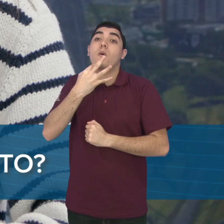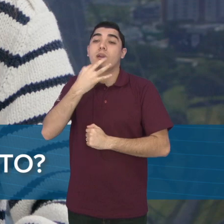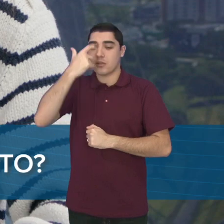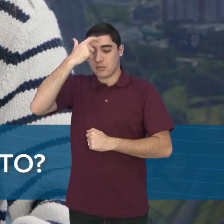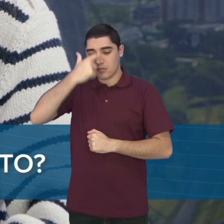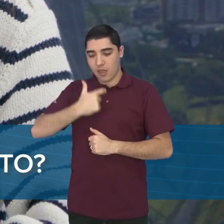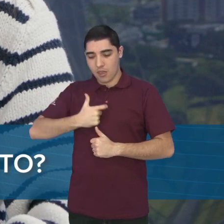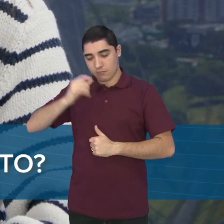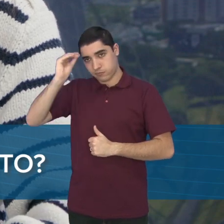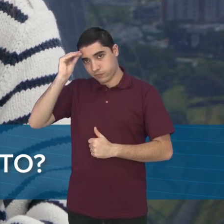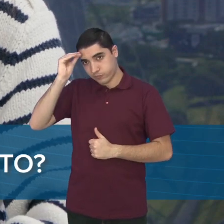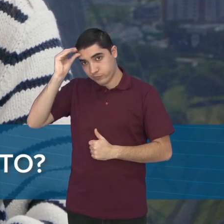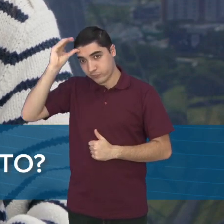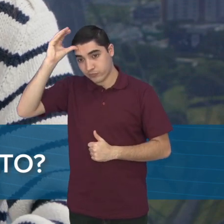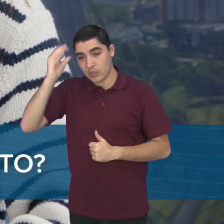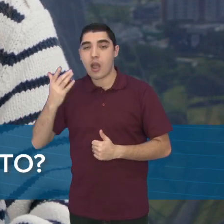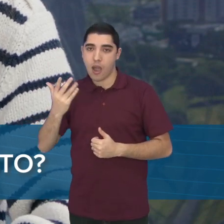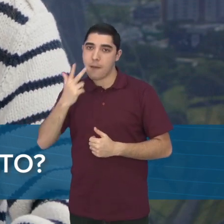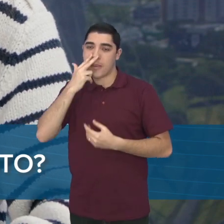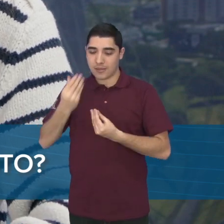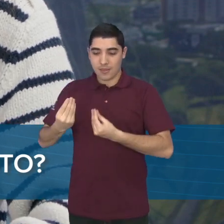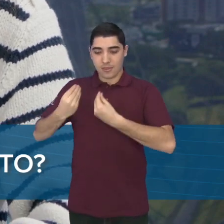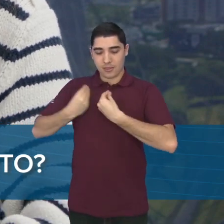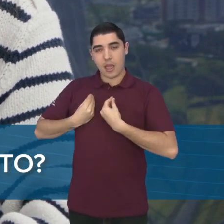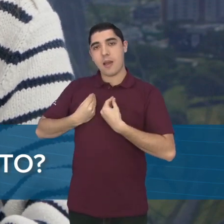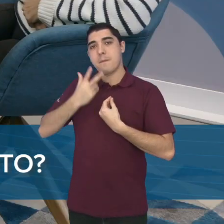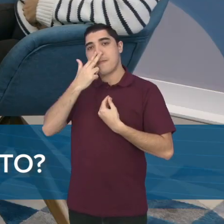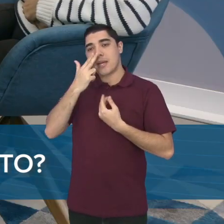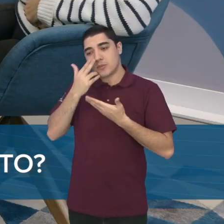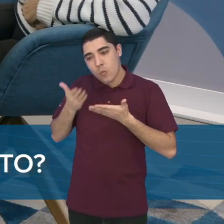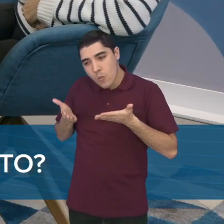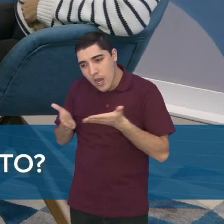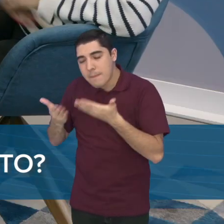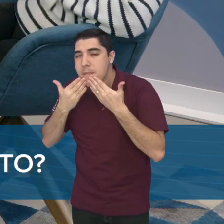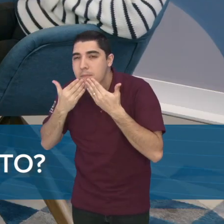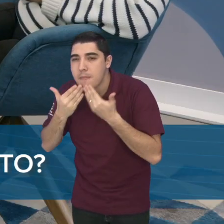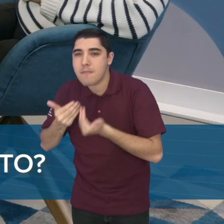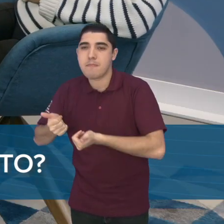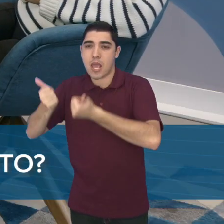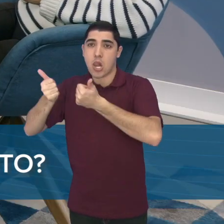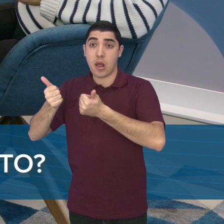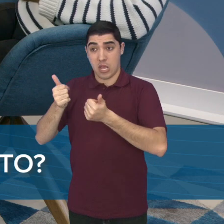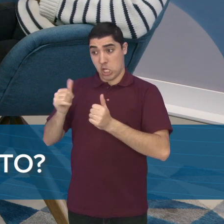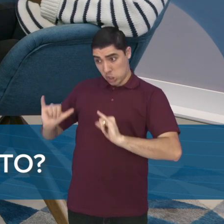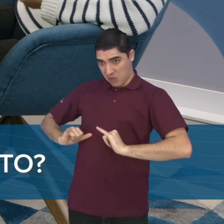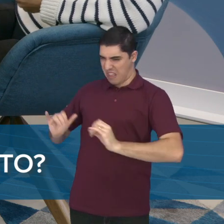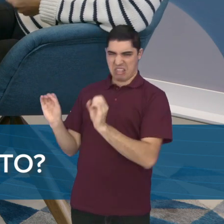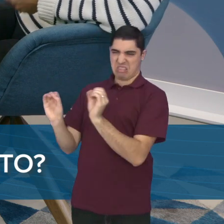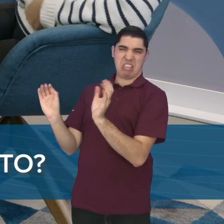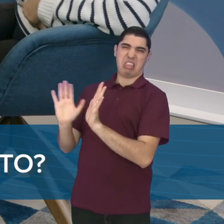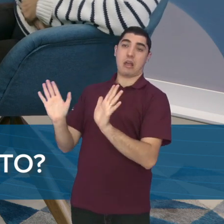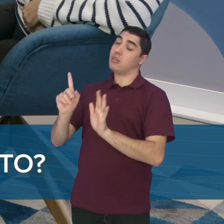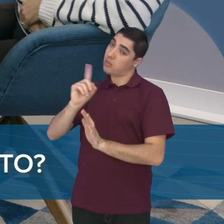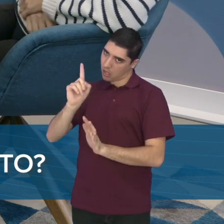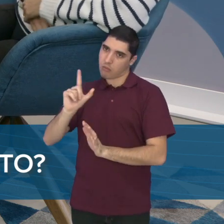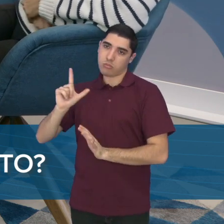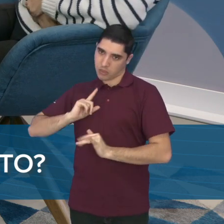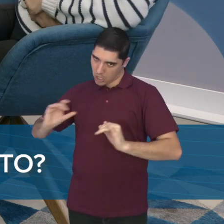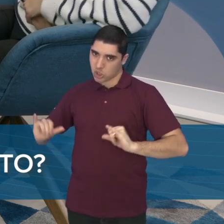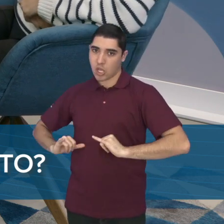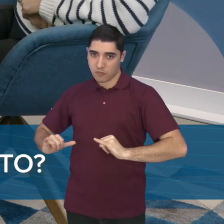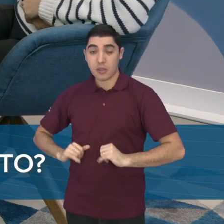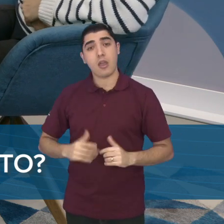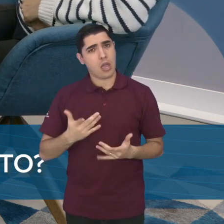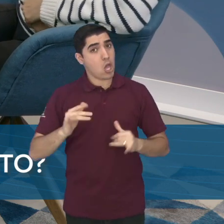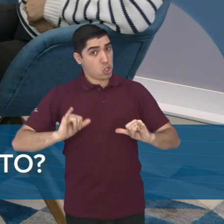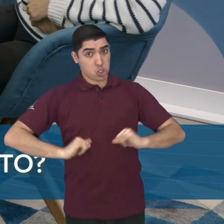por esse processo de autoconhecimento, é o que faz a gente seguir um caminho aí mais leve, né? Não que não vai ter sofrimento, mas Sim, pode ser mais leve. deixar claro, o